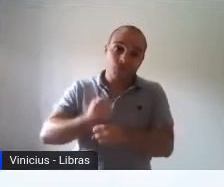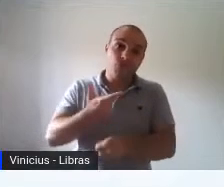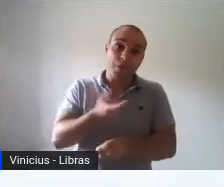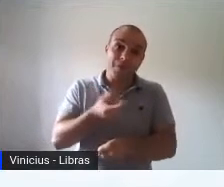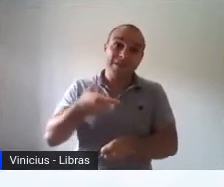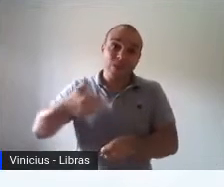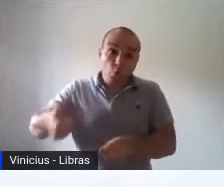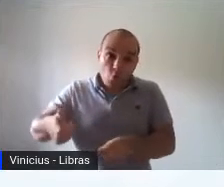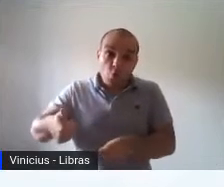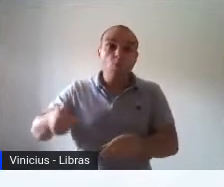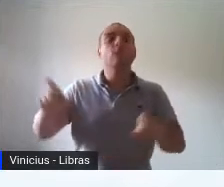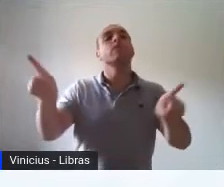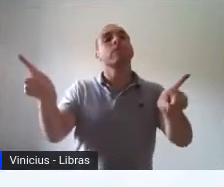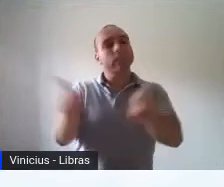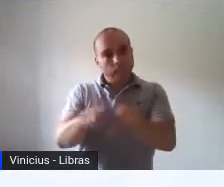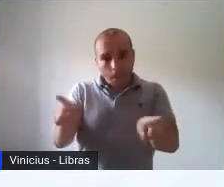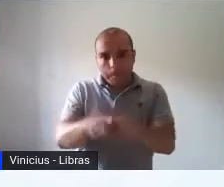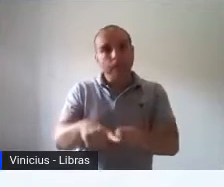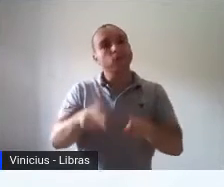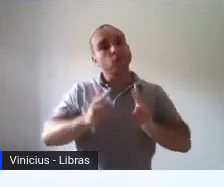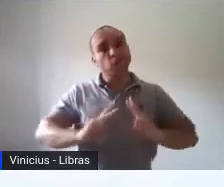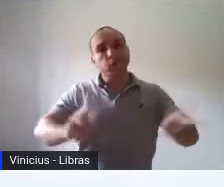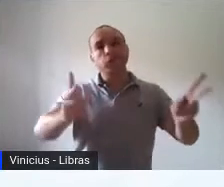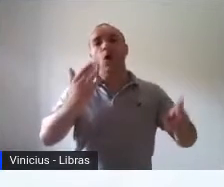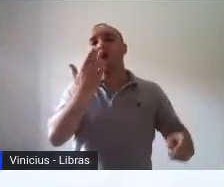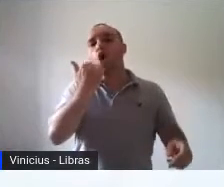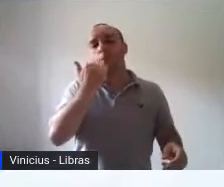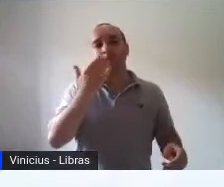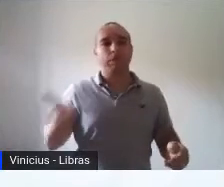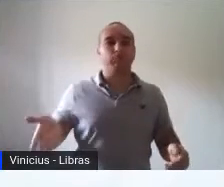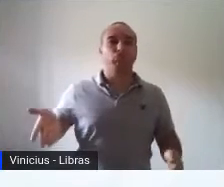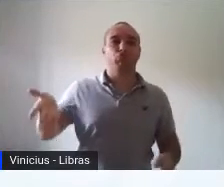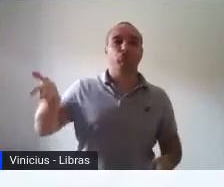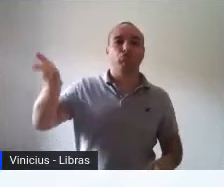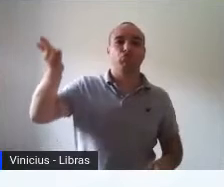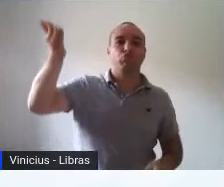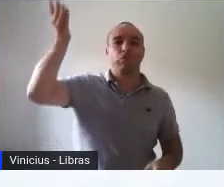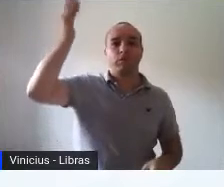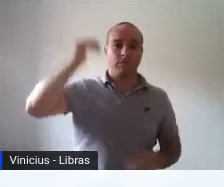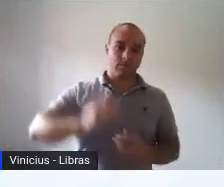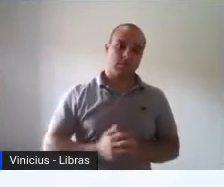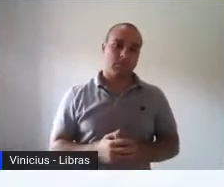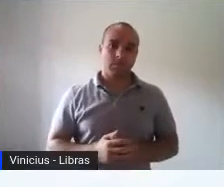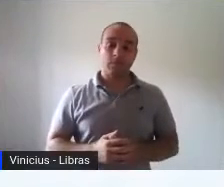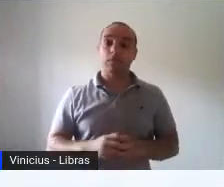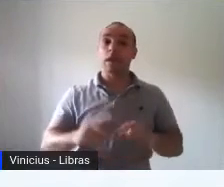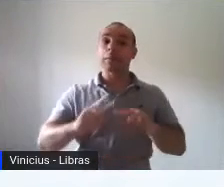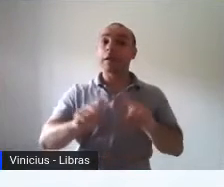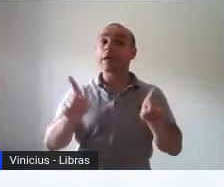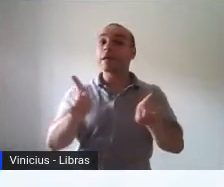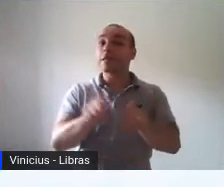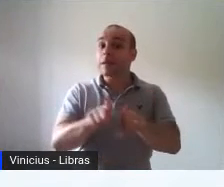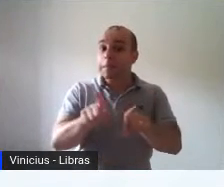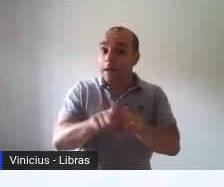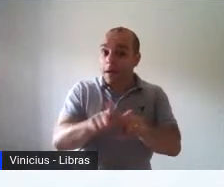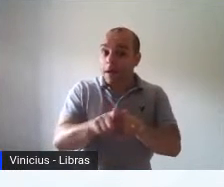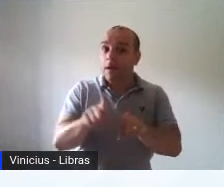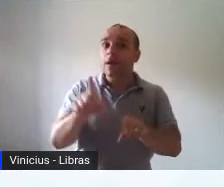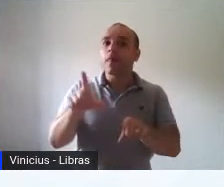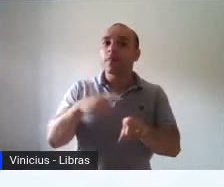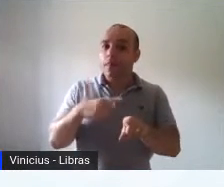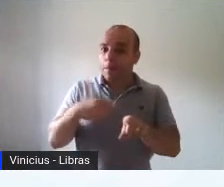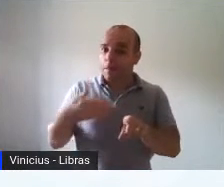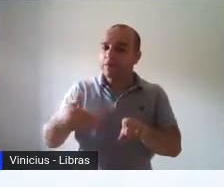da alimentação, e a gente vai começar a ter a pressão das tarifas públicas, que já vinham subindo no ano passado, e vão